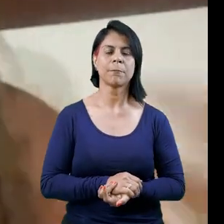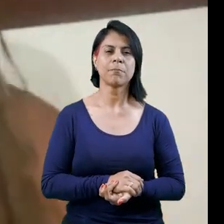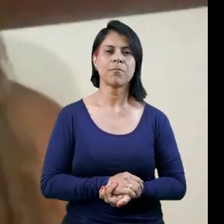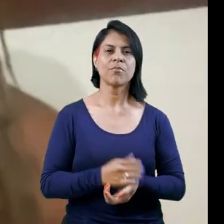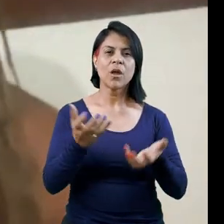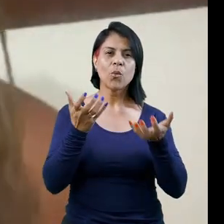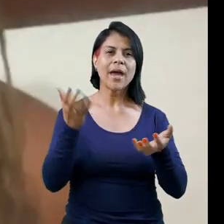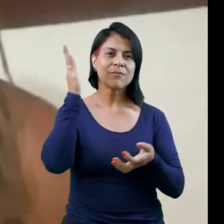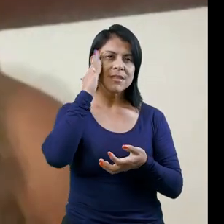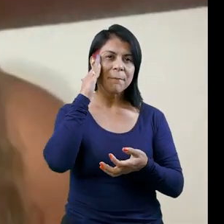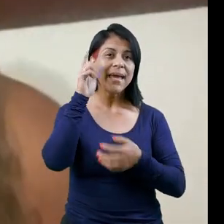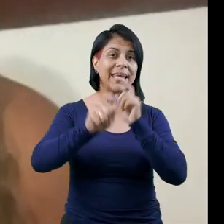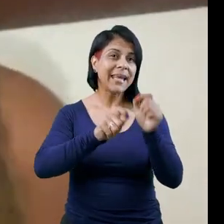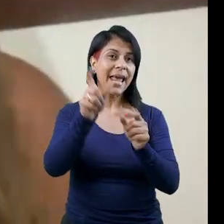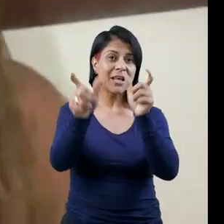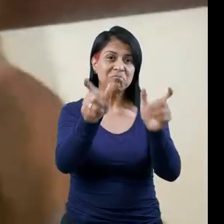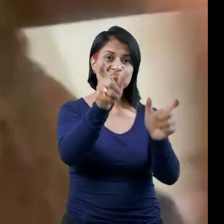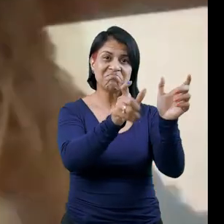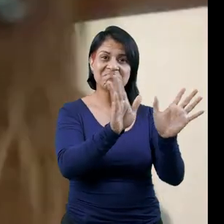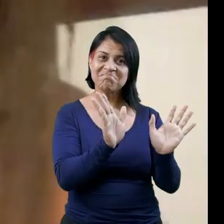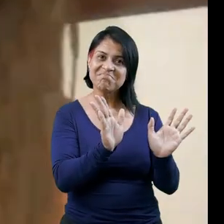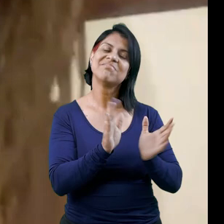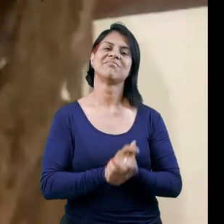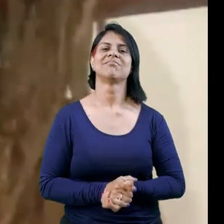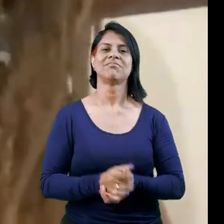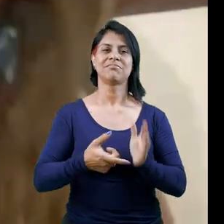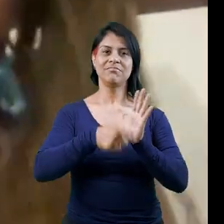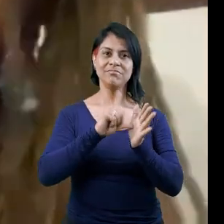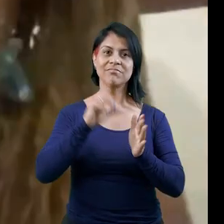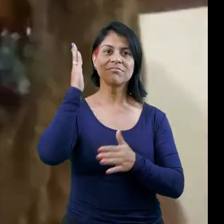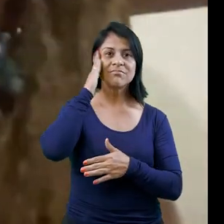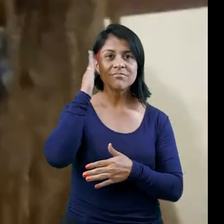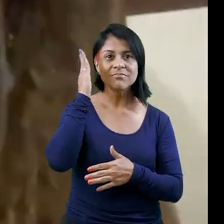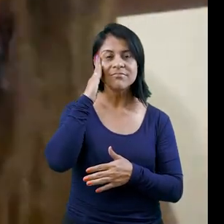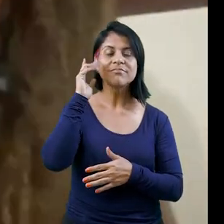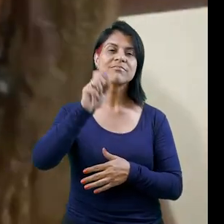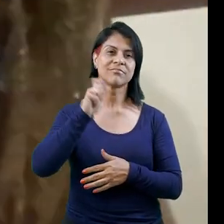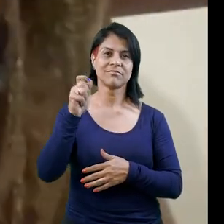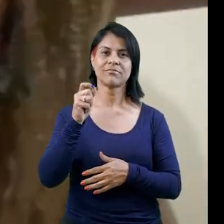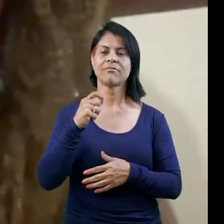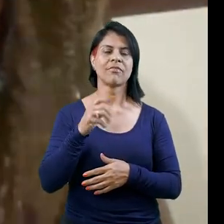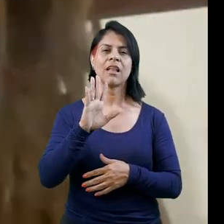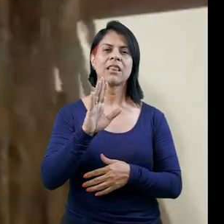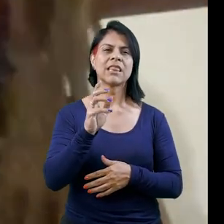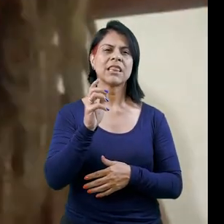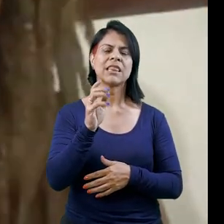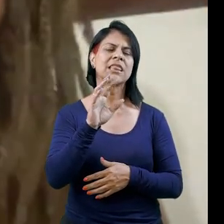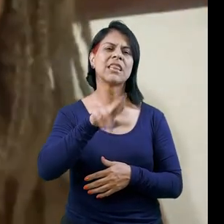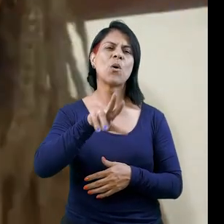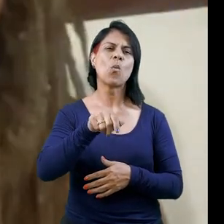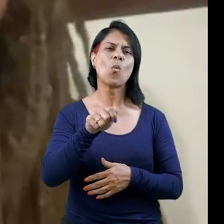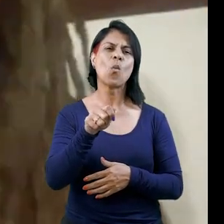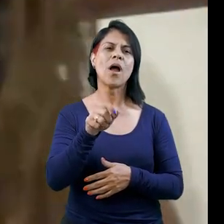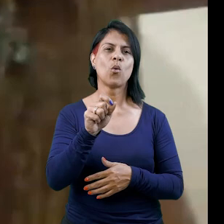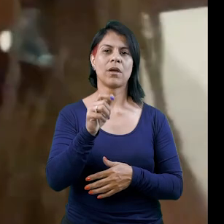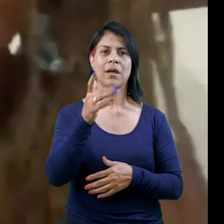Eu quero saber quem são vocês. Então, antes de saber, ó, o caos, né? Não adianta ungir as que não obedecem